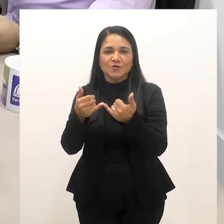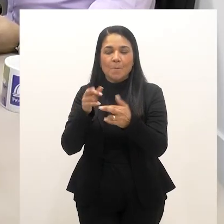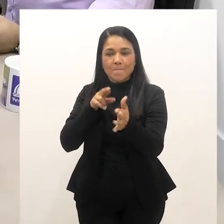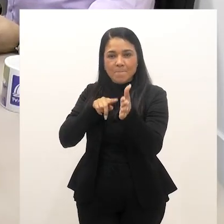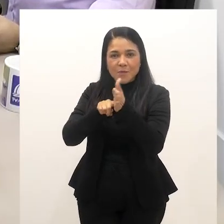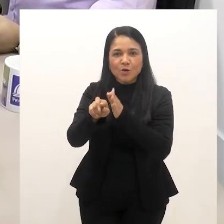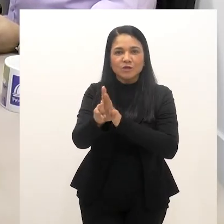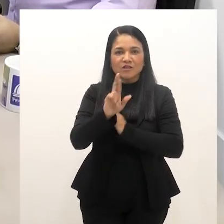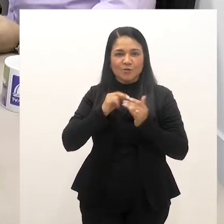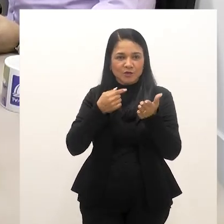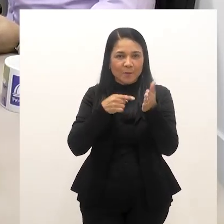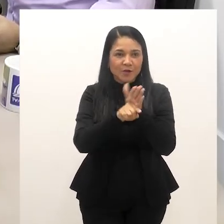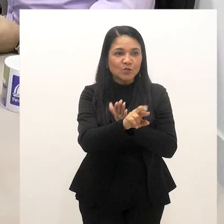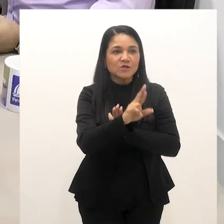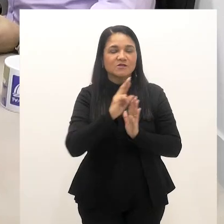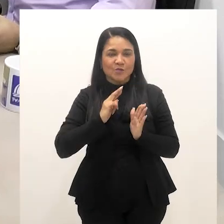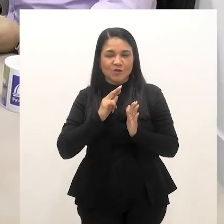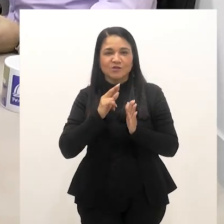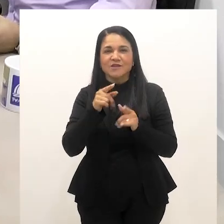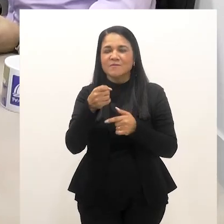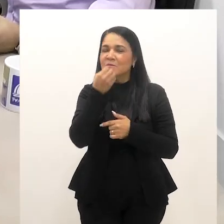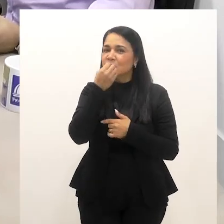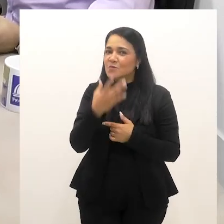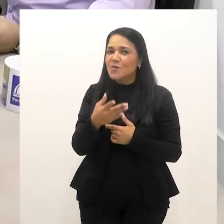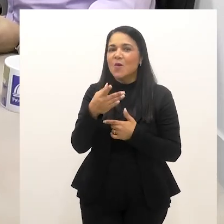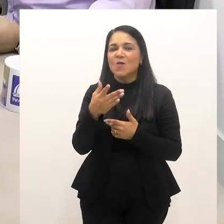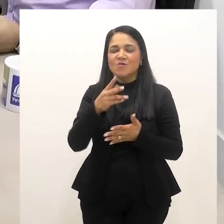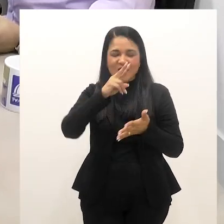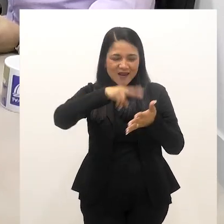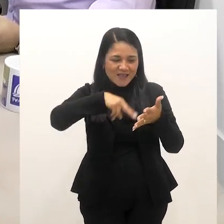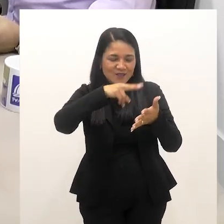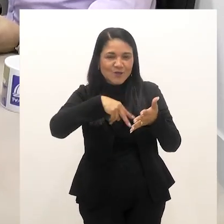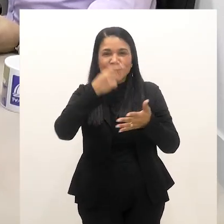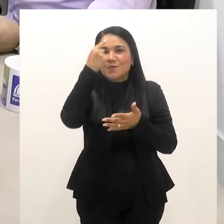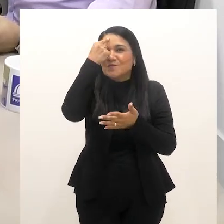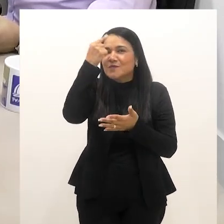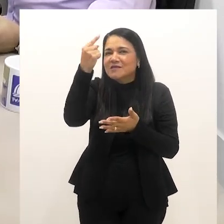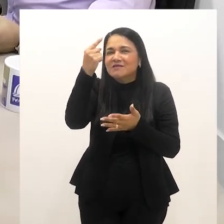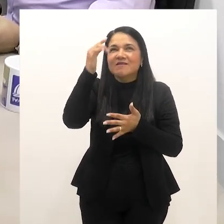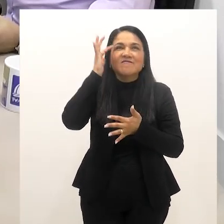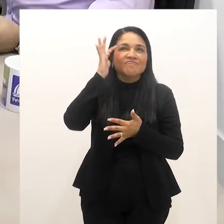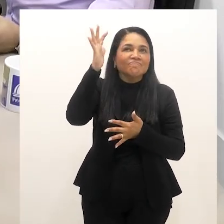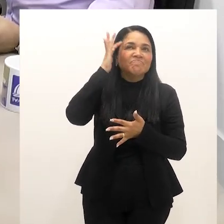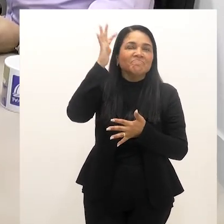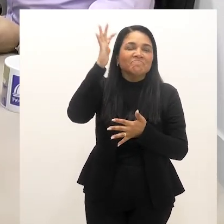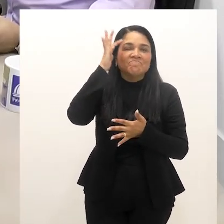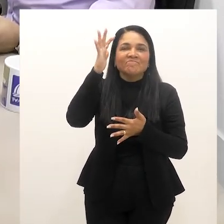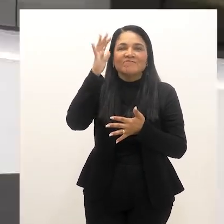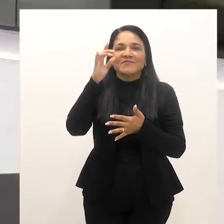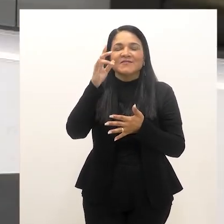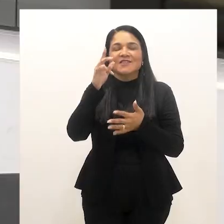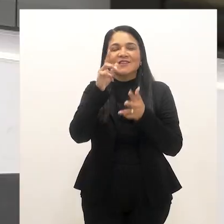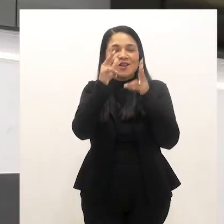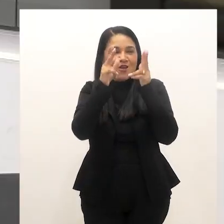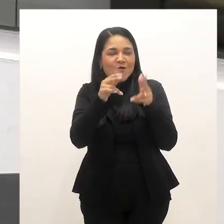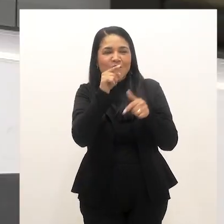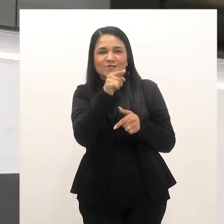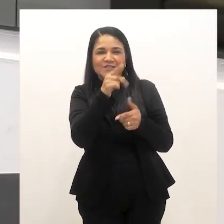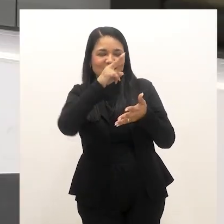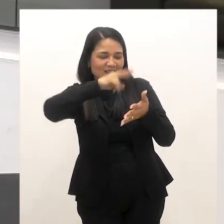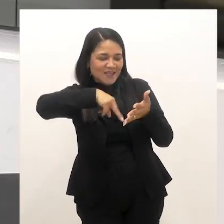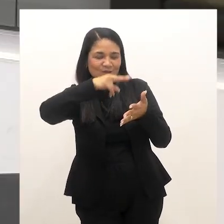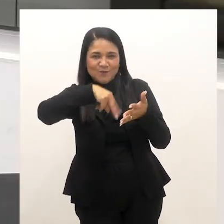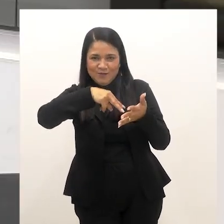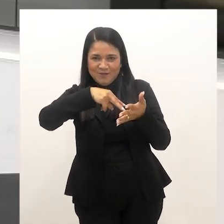é legal esse jogo que você faz com a mente do leitor, né? E como eles podem viajar, como você